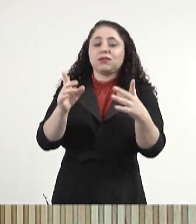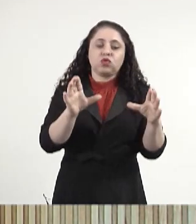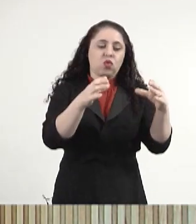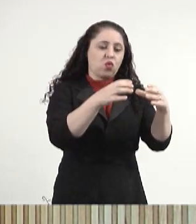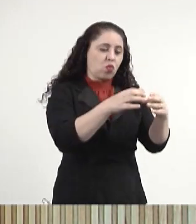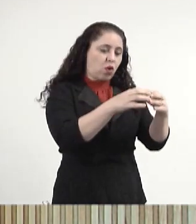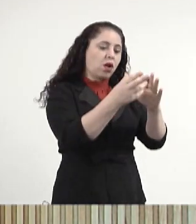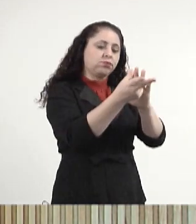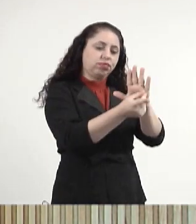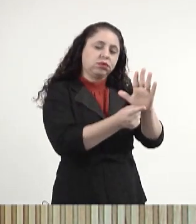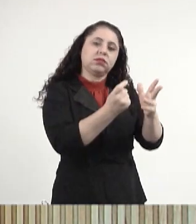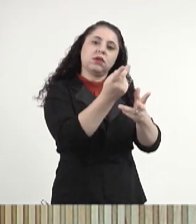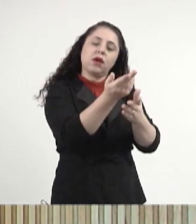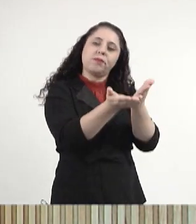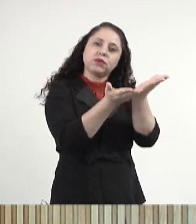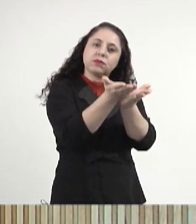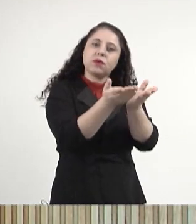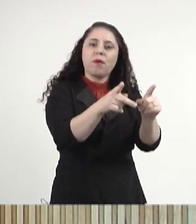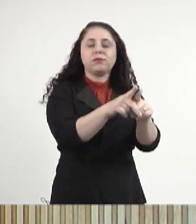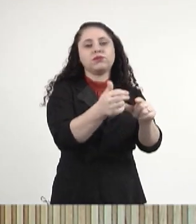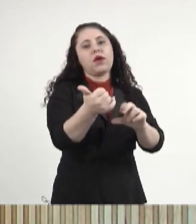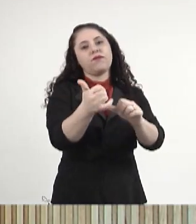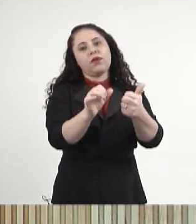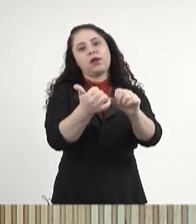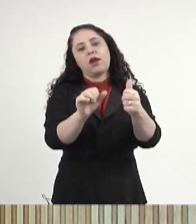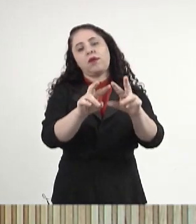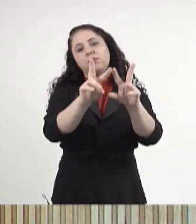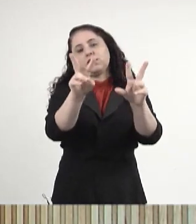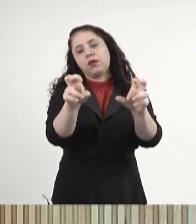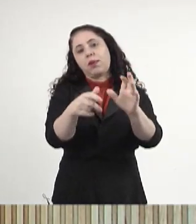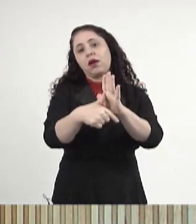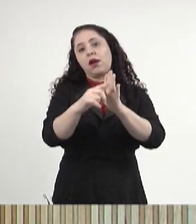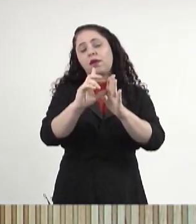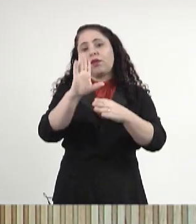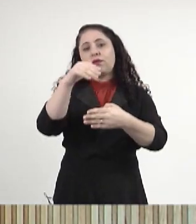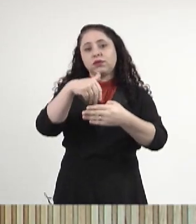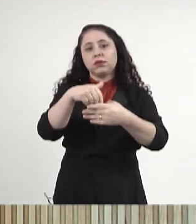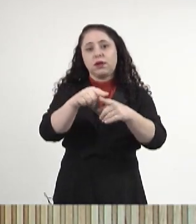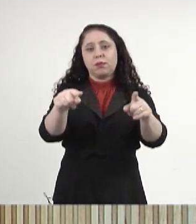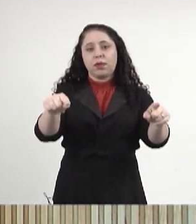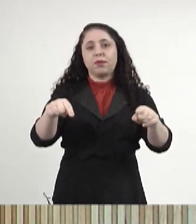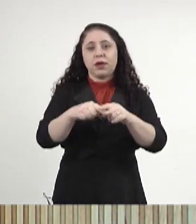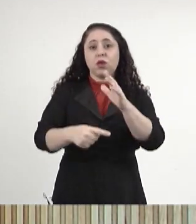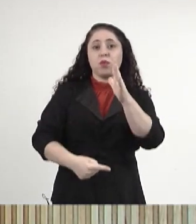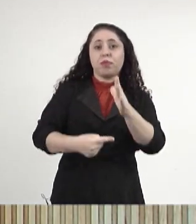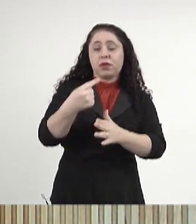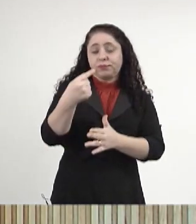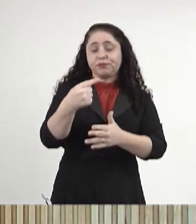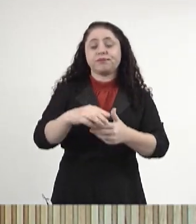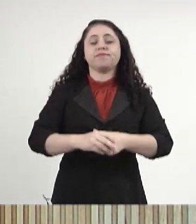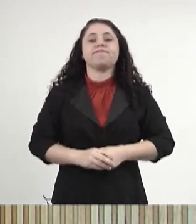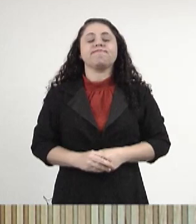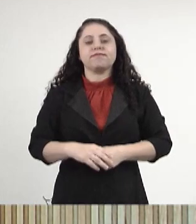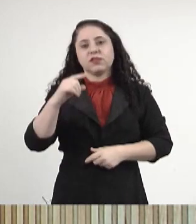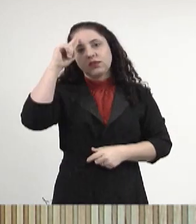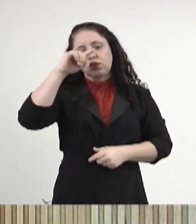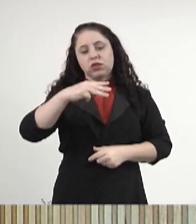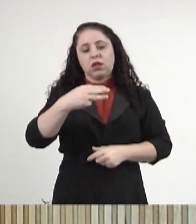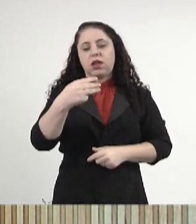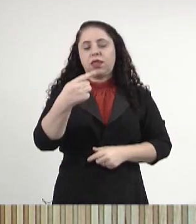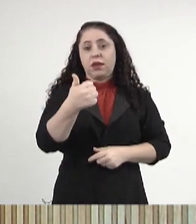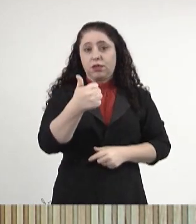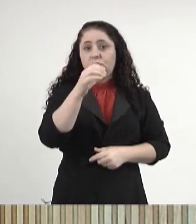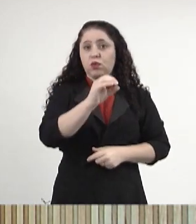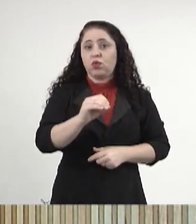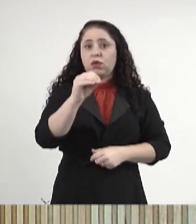a Comissão de Finanças e Orçamento aqui da Casa analisem a matéria antes da votação em primeira discussão no plenário. Então, no dia 31 de outubro